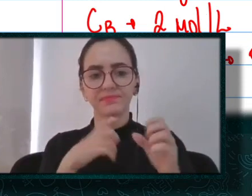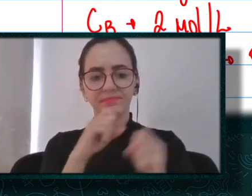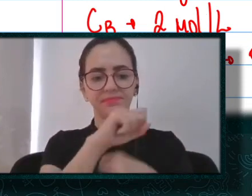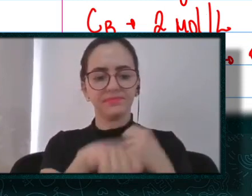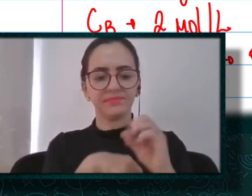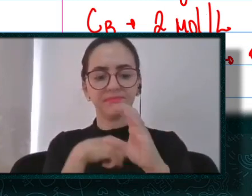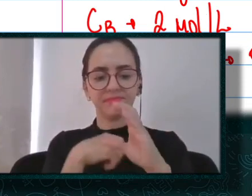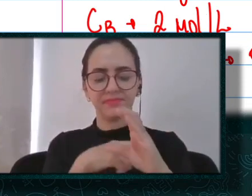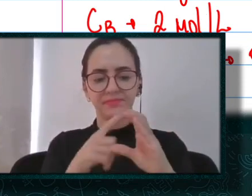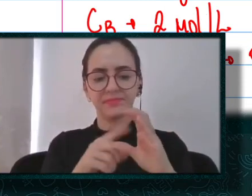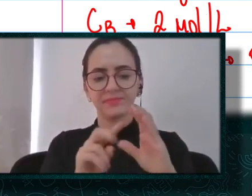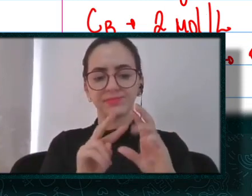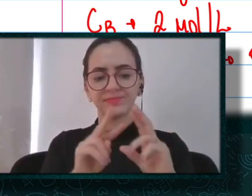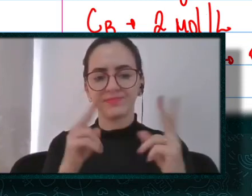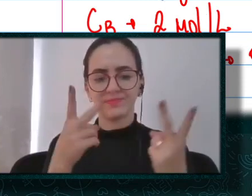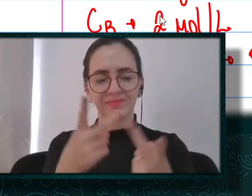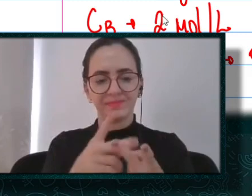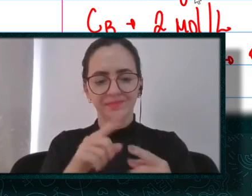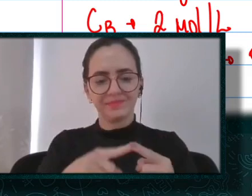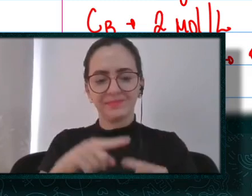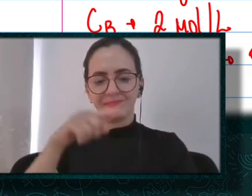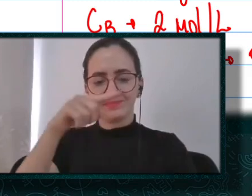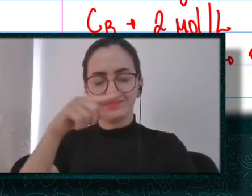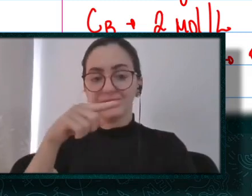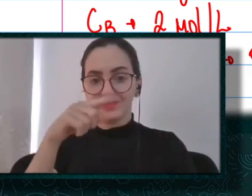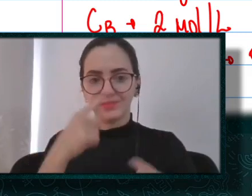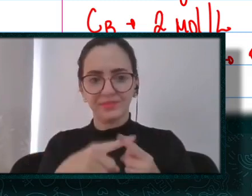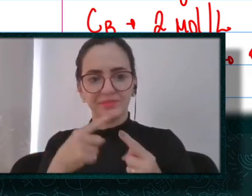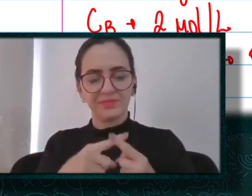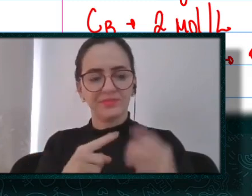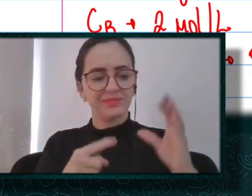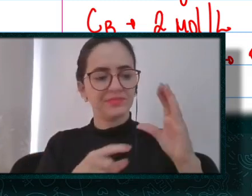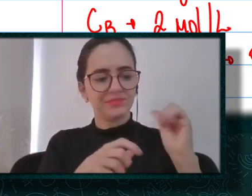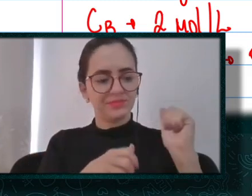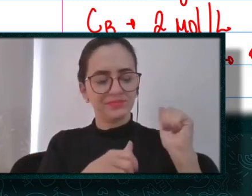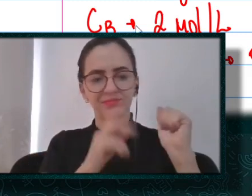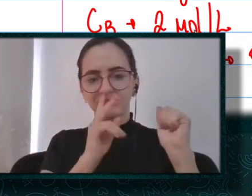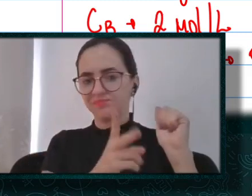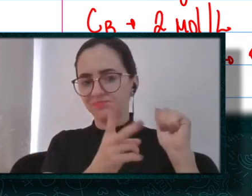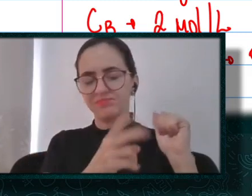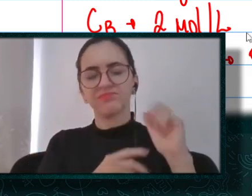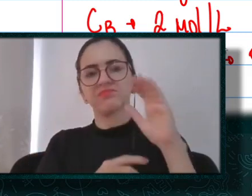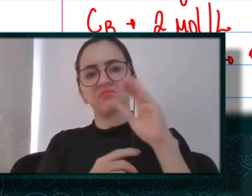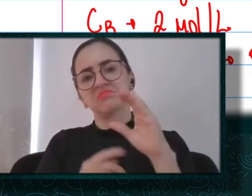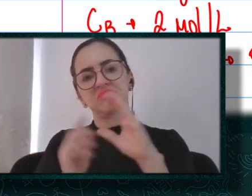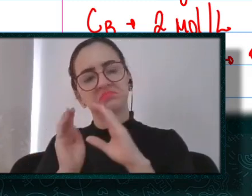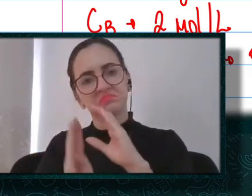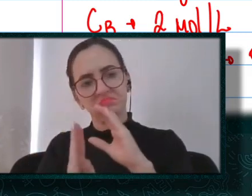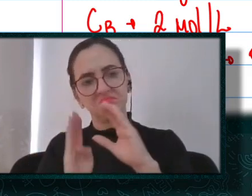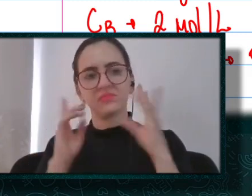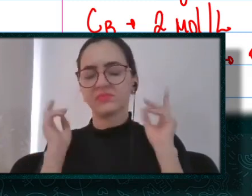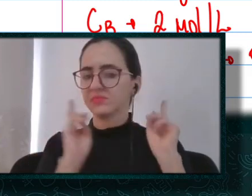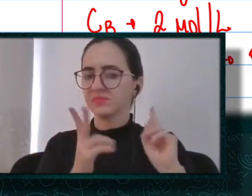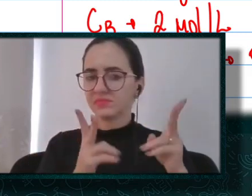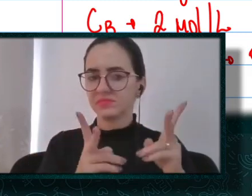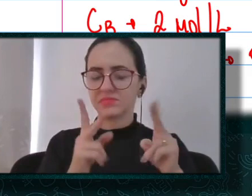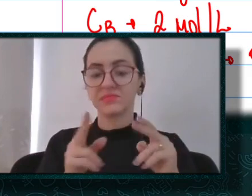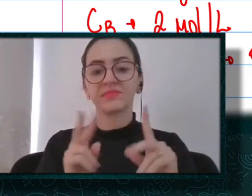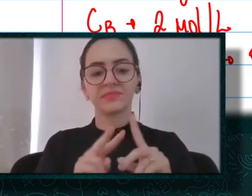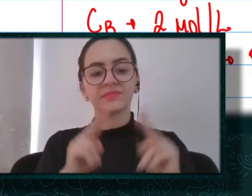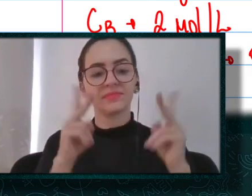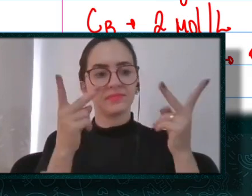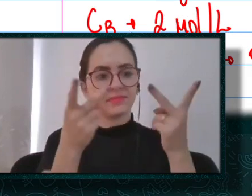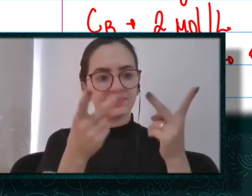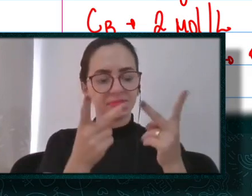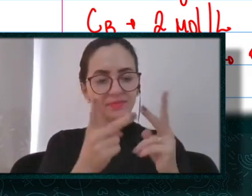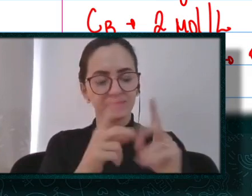porque a concentração de A permaneceu igual e a concentração de B permaneceu igual, como a gente só teve o aumento do volume, a gente tem que botar esse